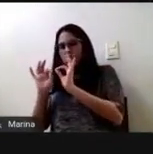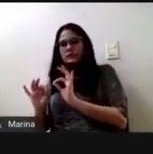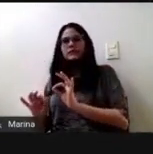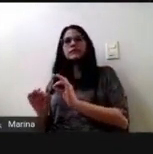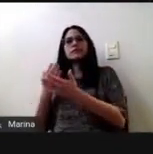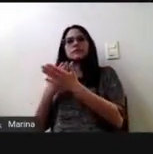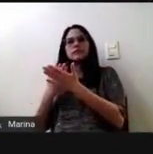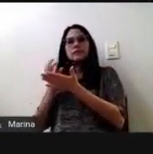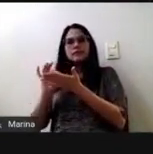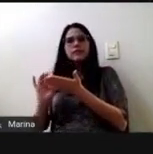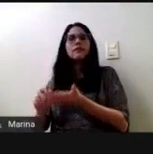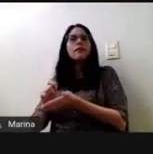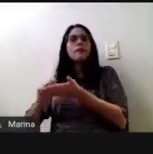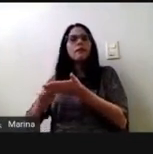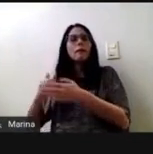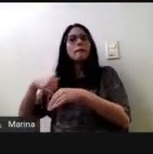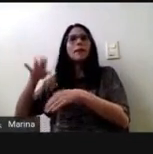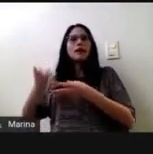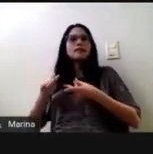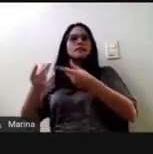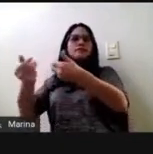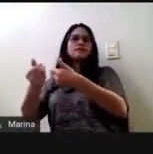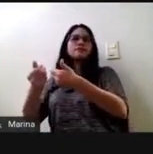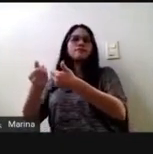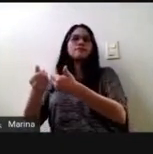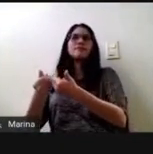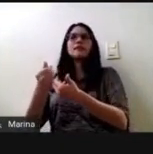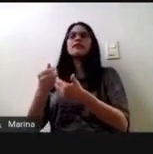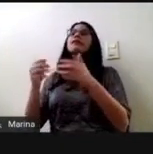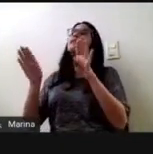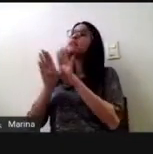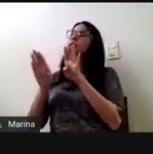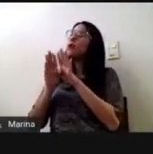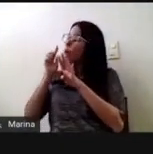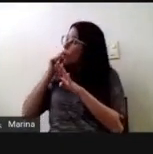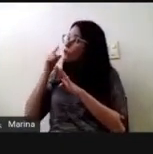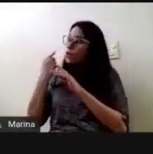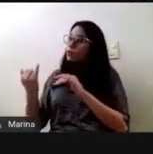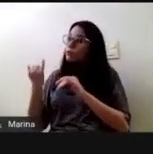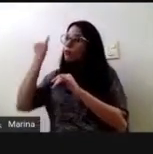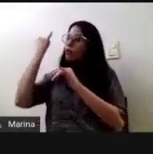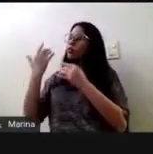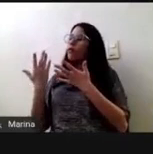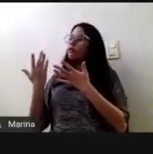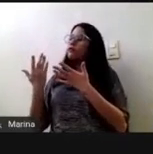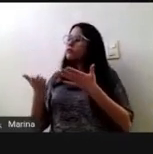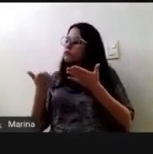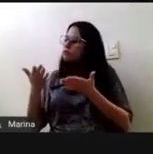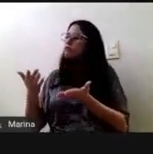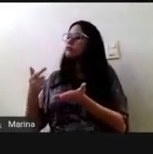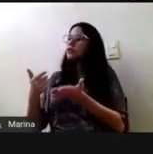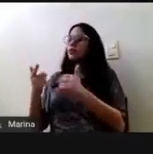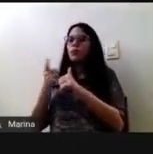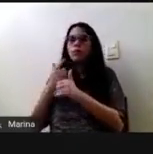gera uma qualificação muito grande, a importância da atenção primária à saúde, né, eu já comentei do agente comunitário de saúde, a